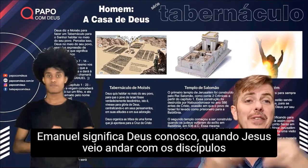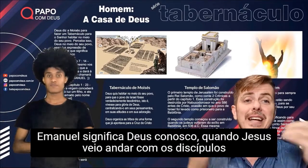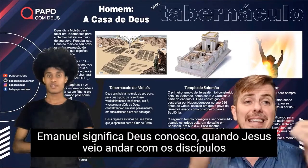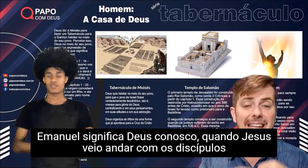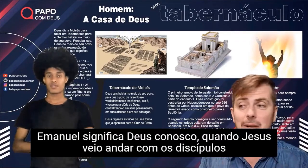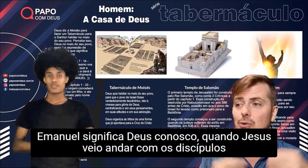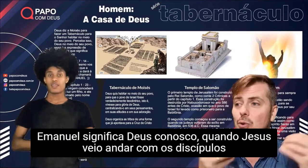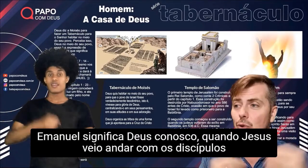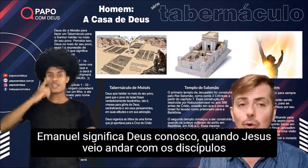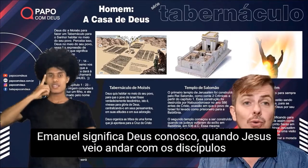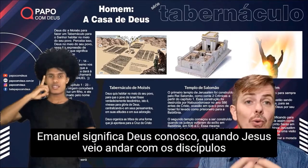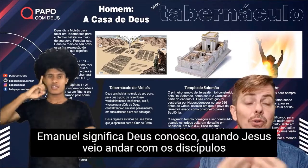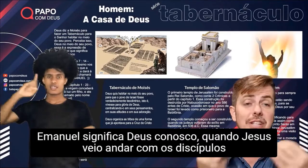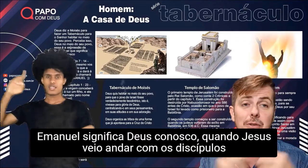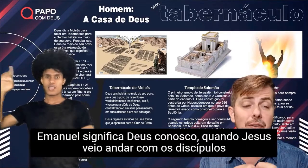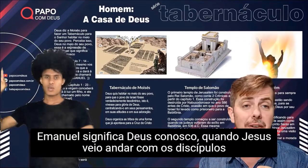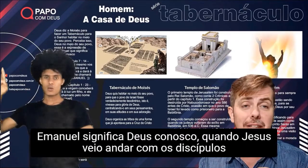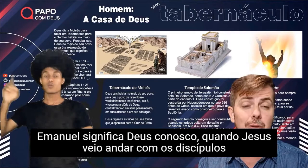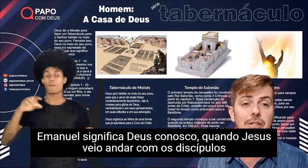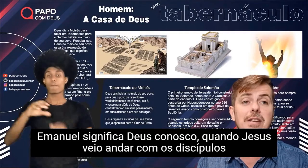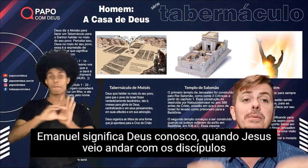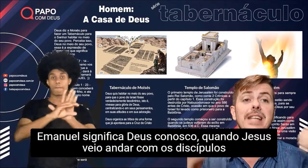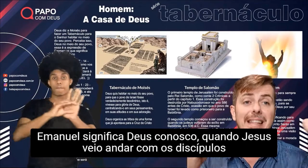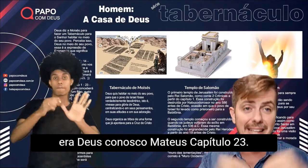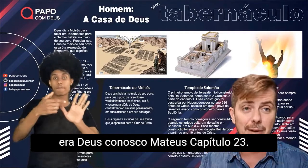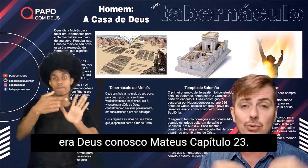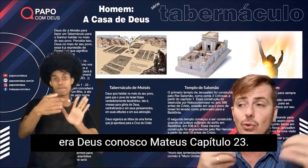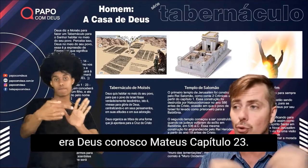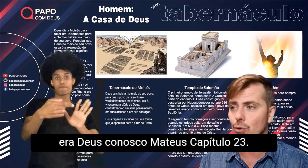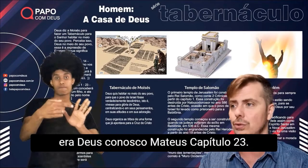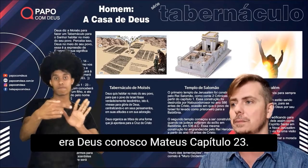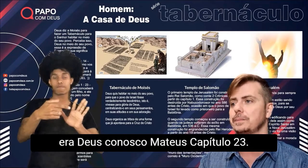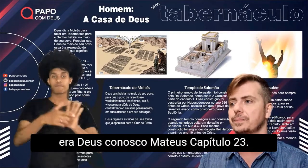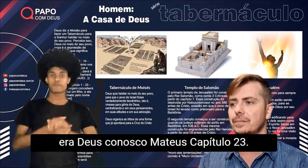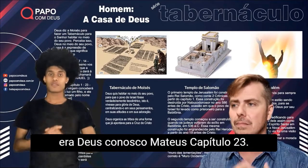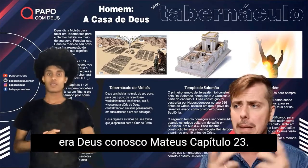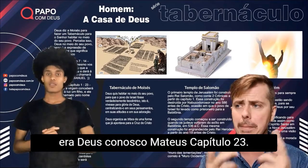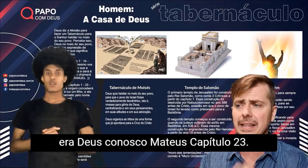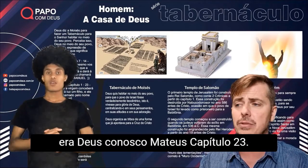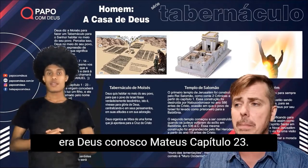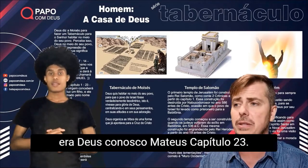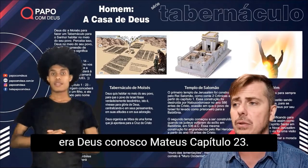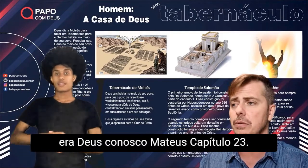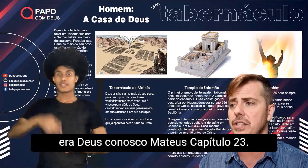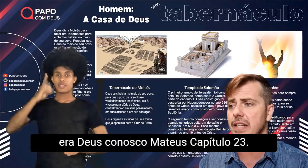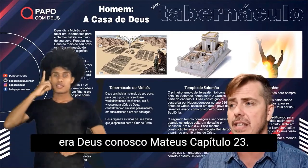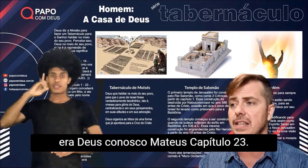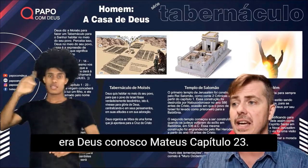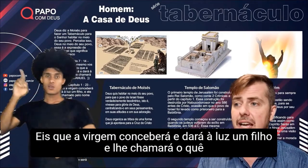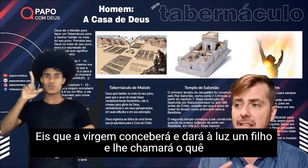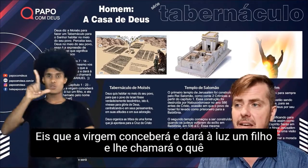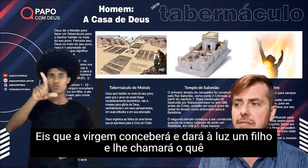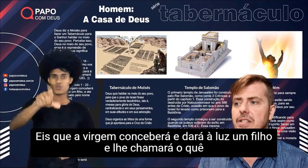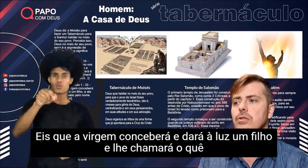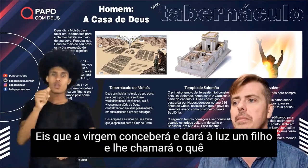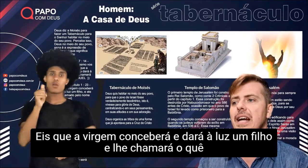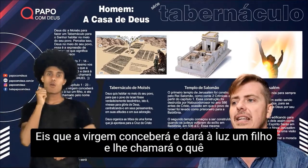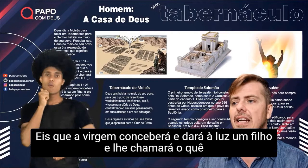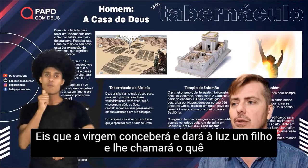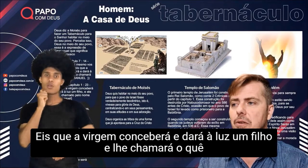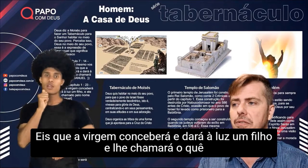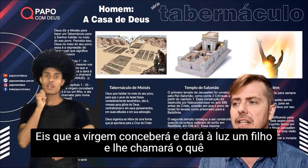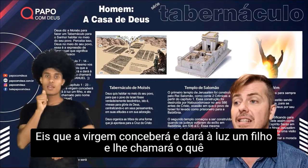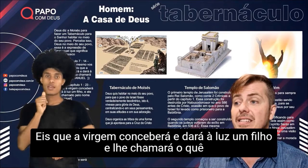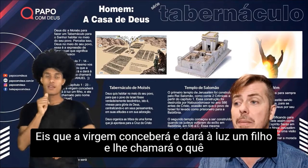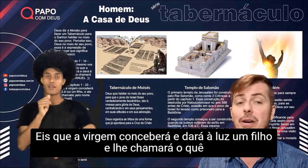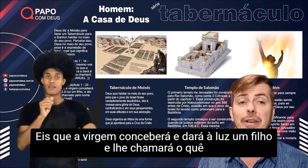Emanuel significa Deus conosco. Quando Jesus veio andar com os discípulos, era Deus conosco. Mateus capítulo 1, 23. Eis que a virgem conceberá e